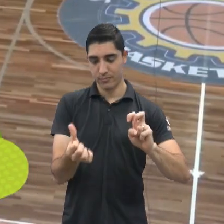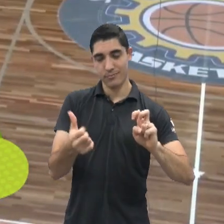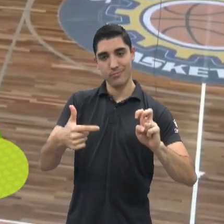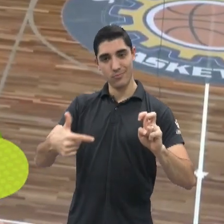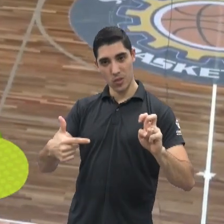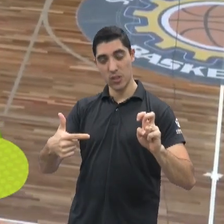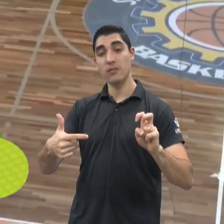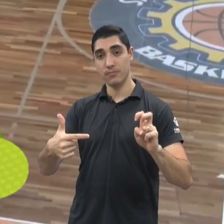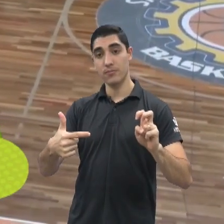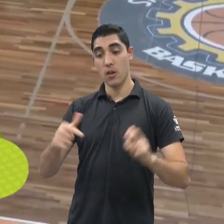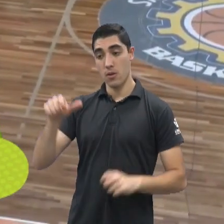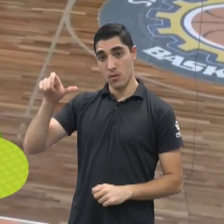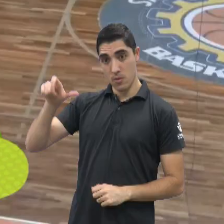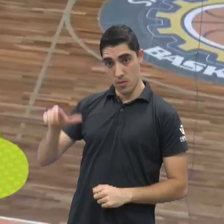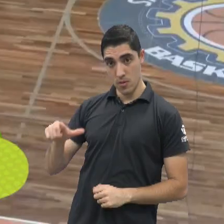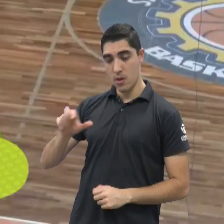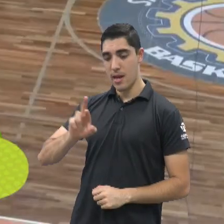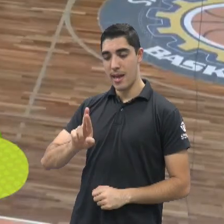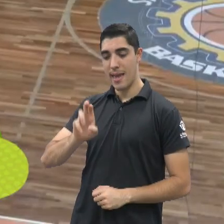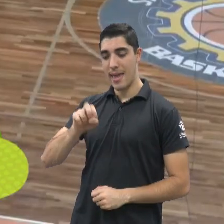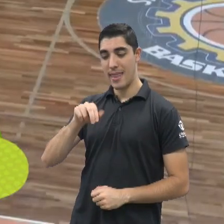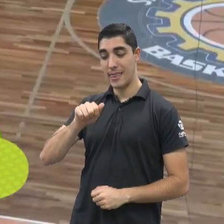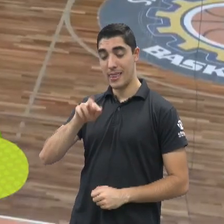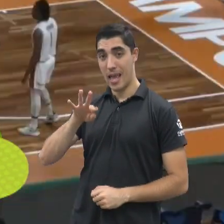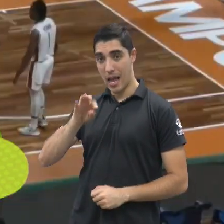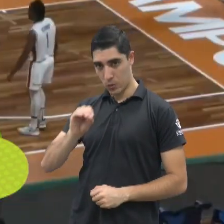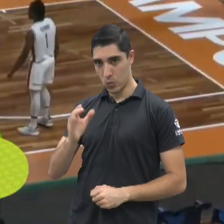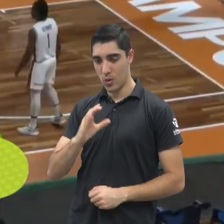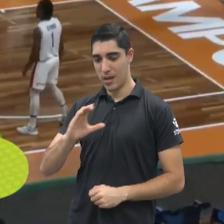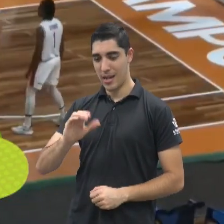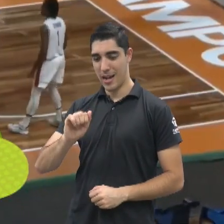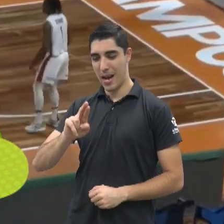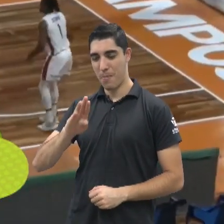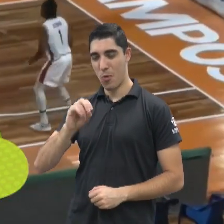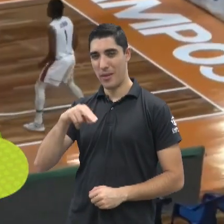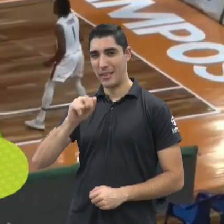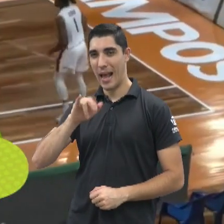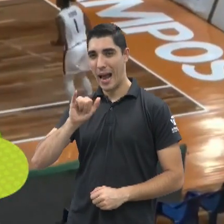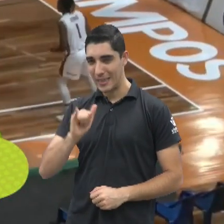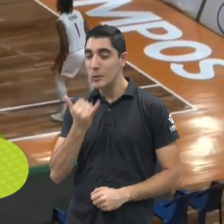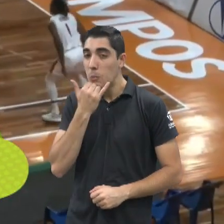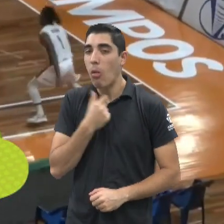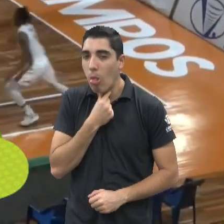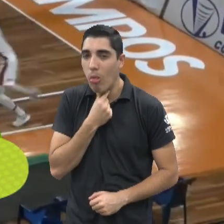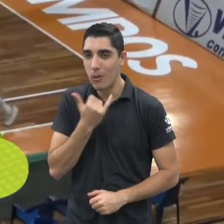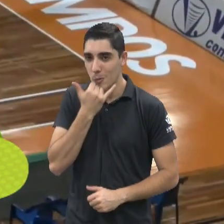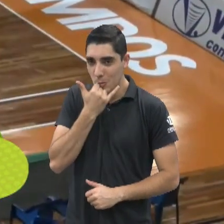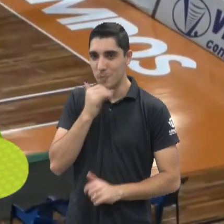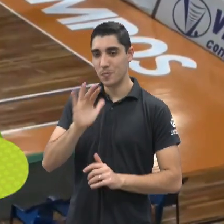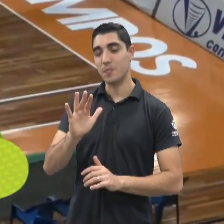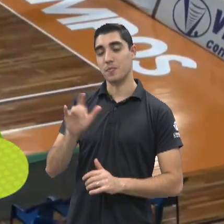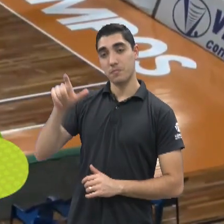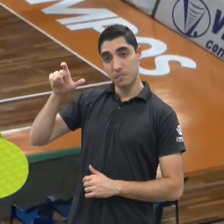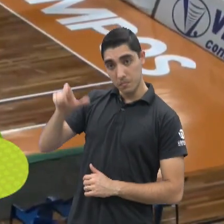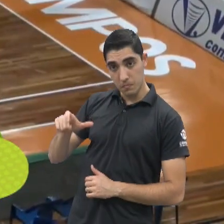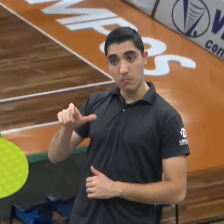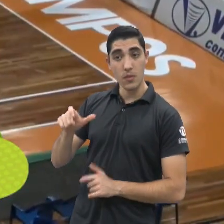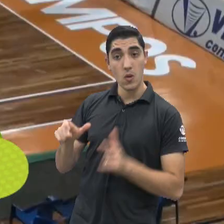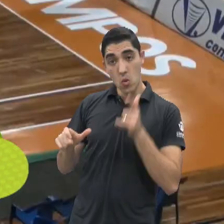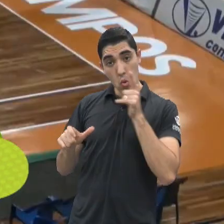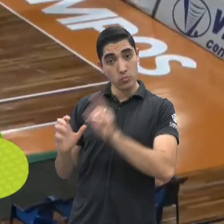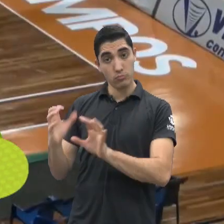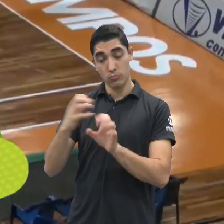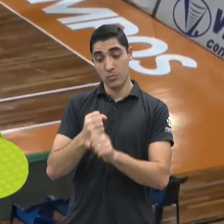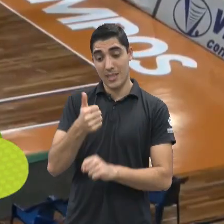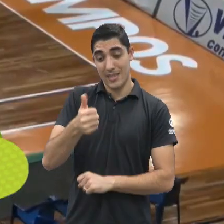pivô Renato Carbonari, desculpa, a voz dá uma picarreada aqui. O pivô Renato Carbonari do São José anotou